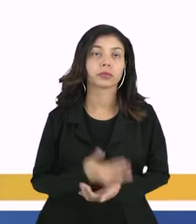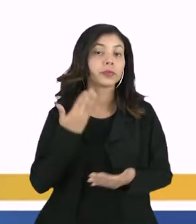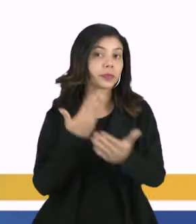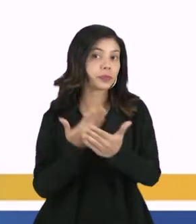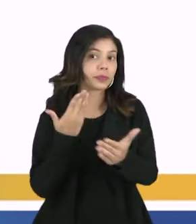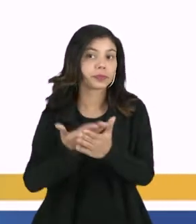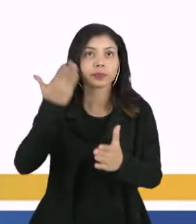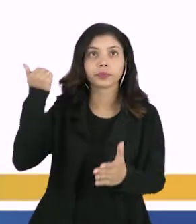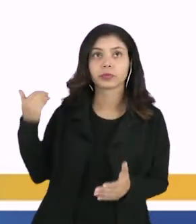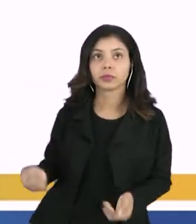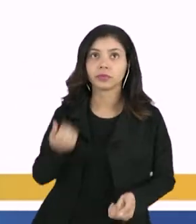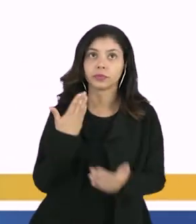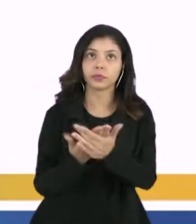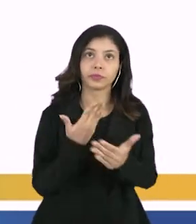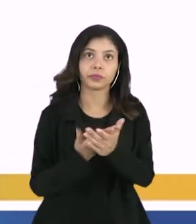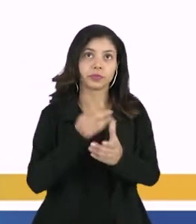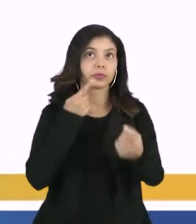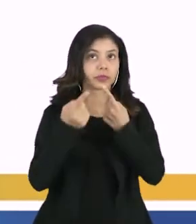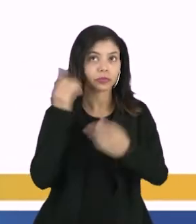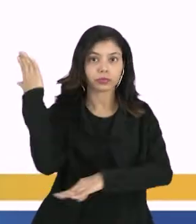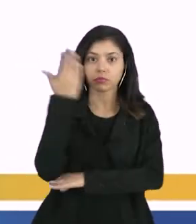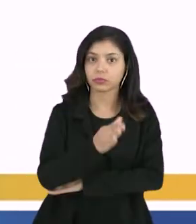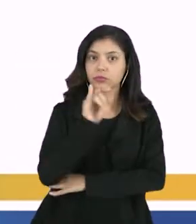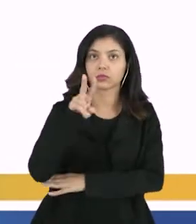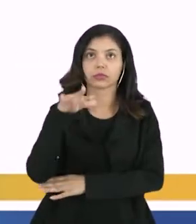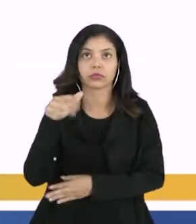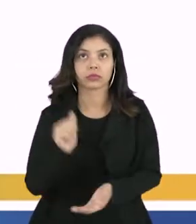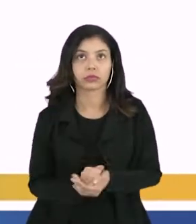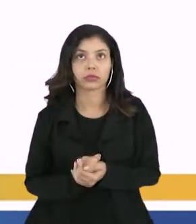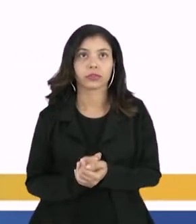Na aula anterior, estudamos sobre discurso direto e